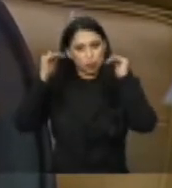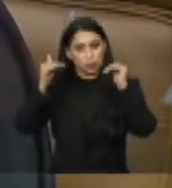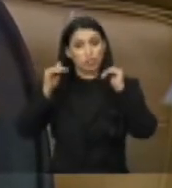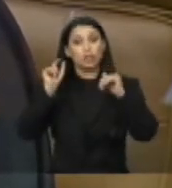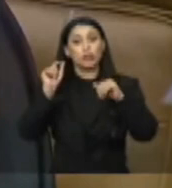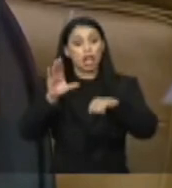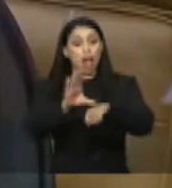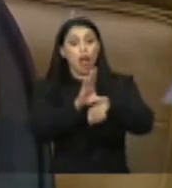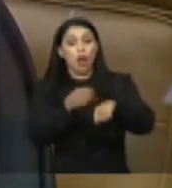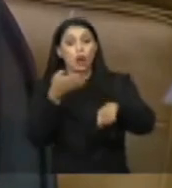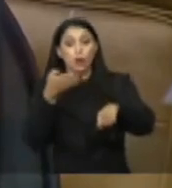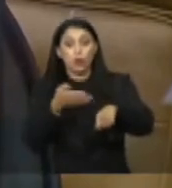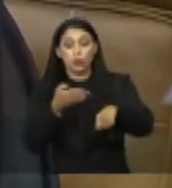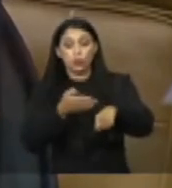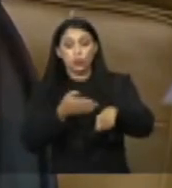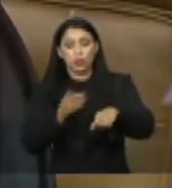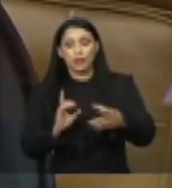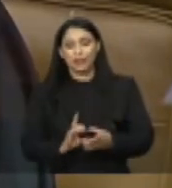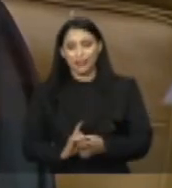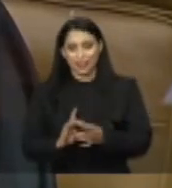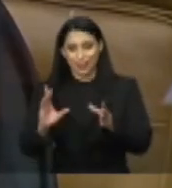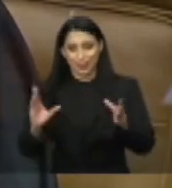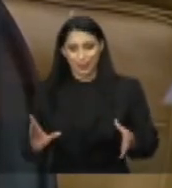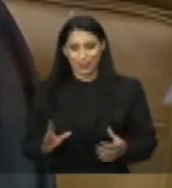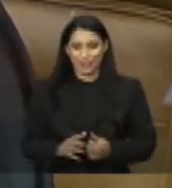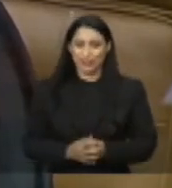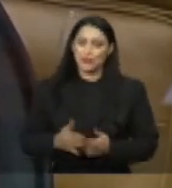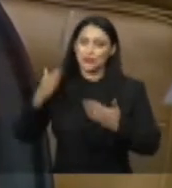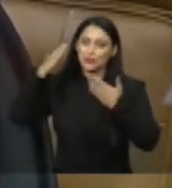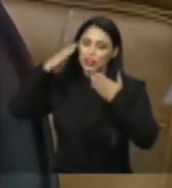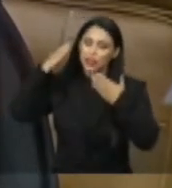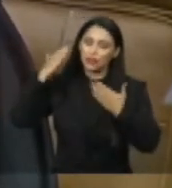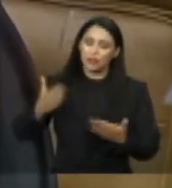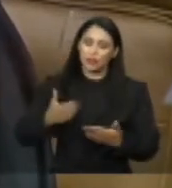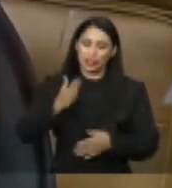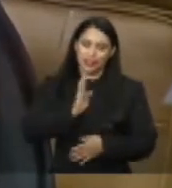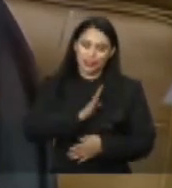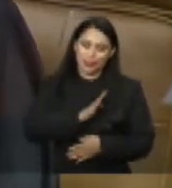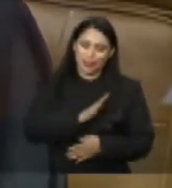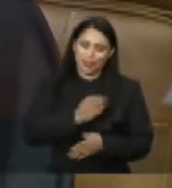Constituição e do regime democrático. Muito obrigada do fundo do meu coração a todos.